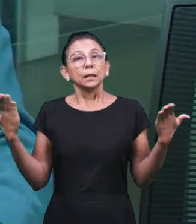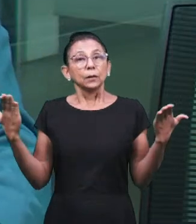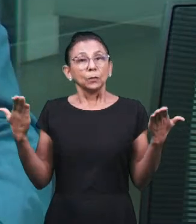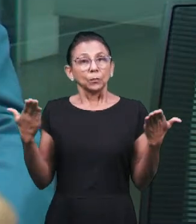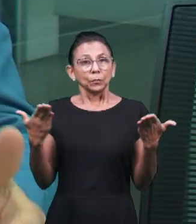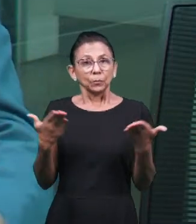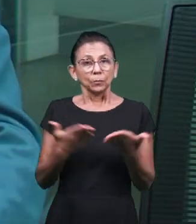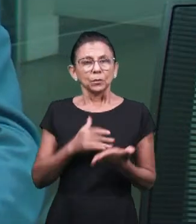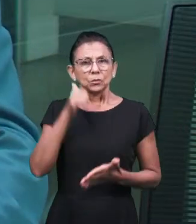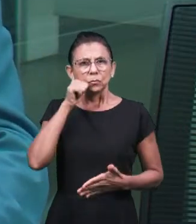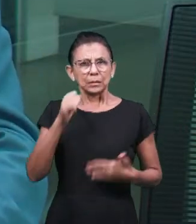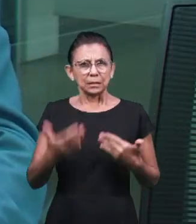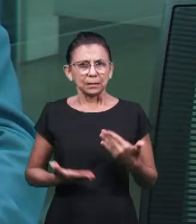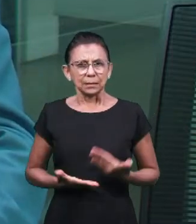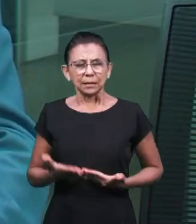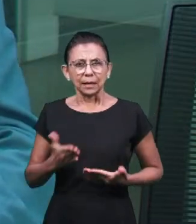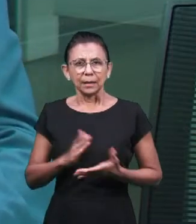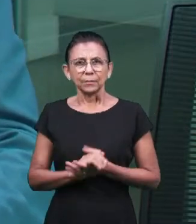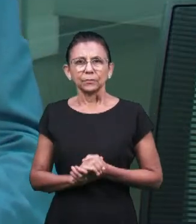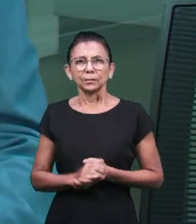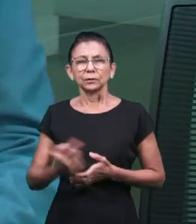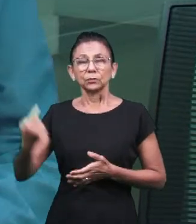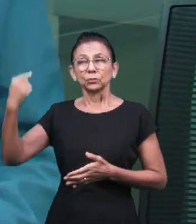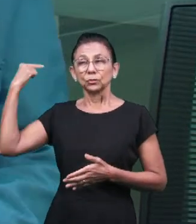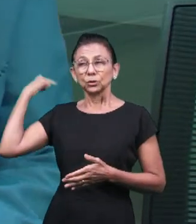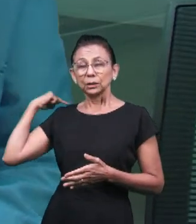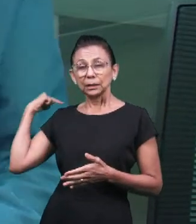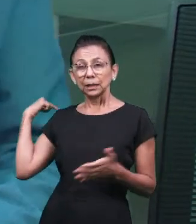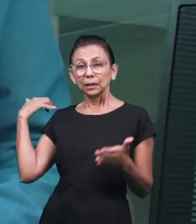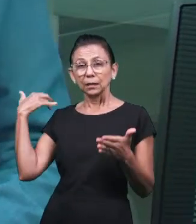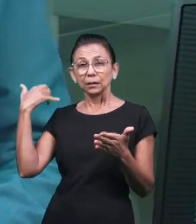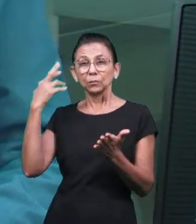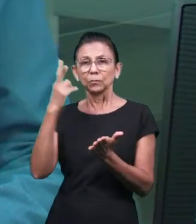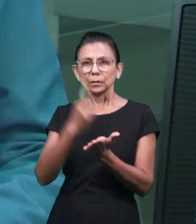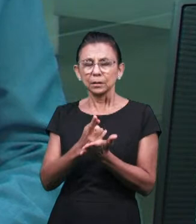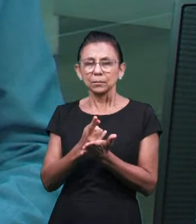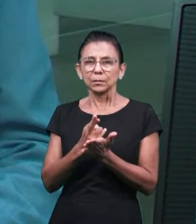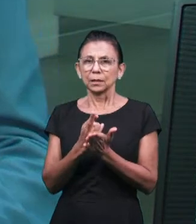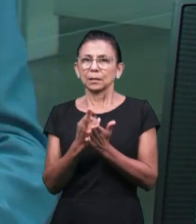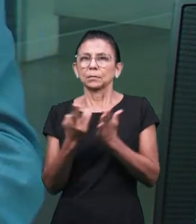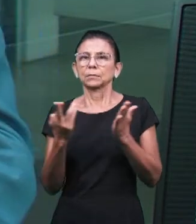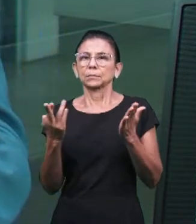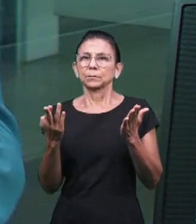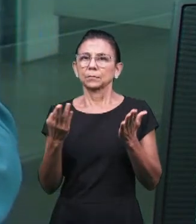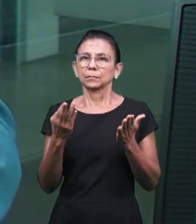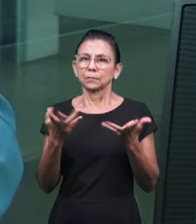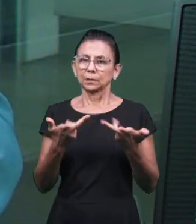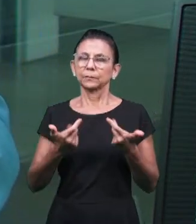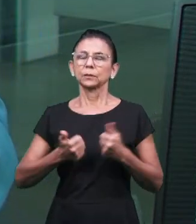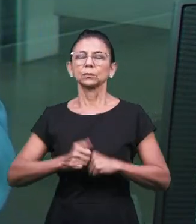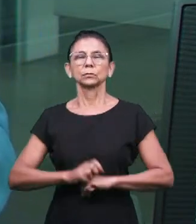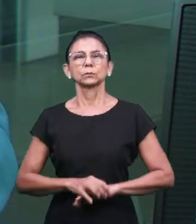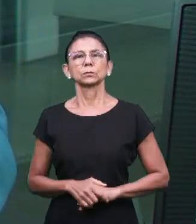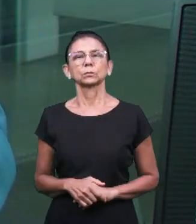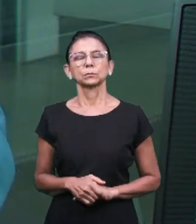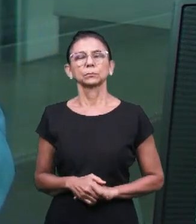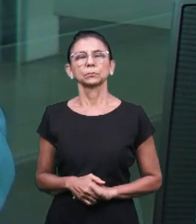atrás desse trabalho do início. Então mostrar hoje essa